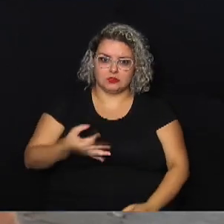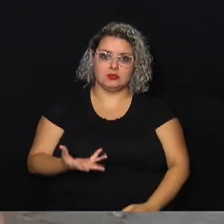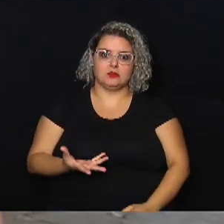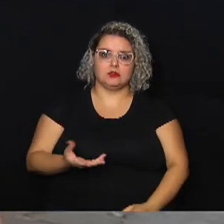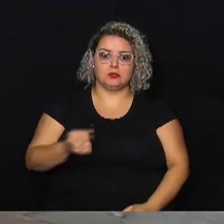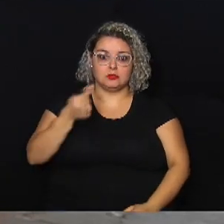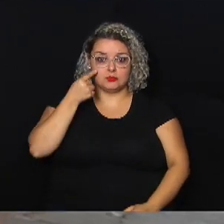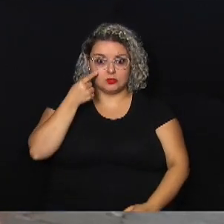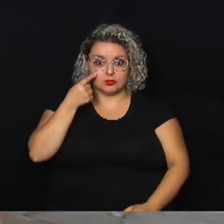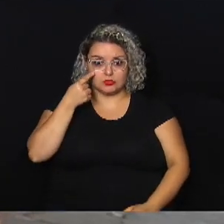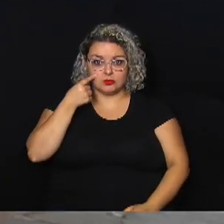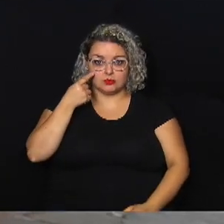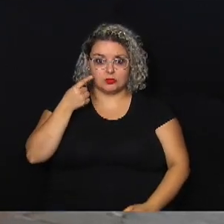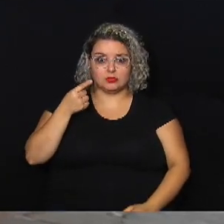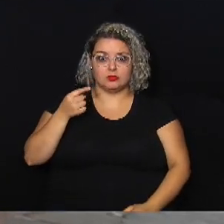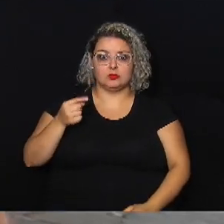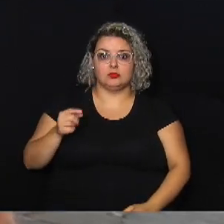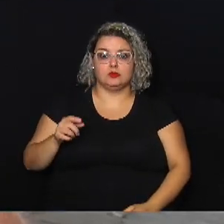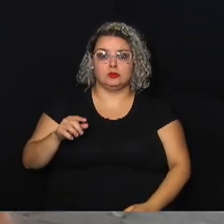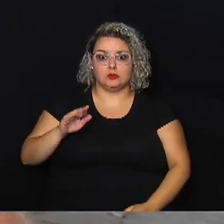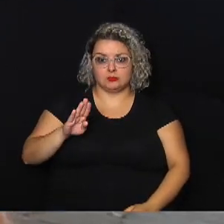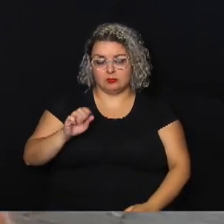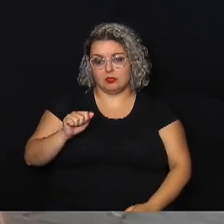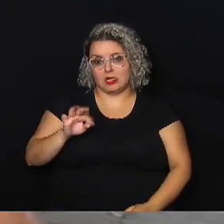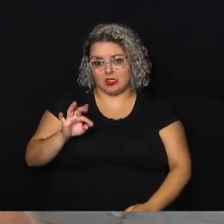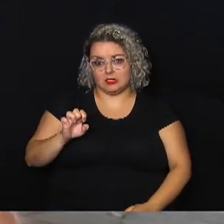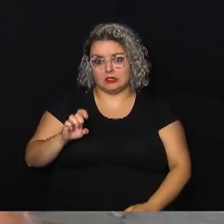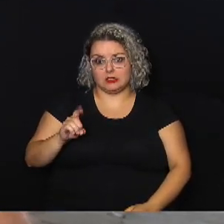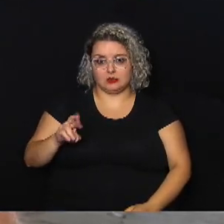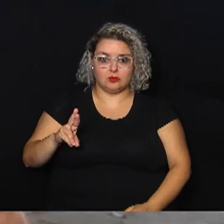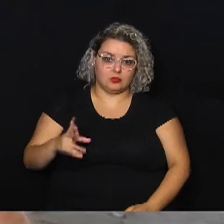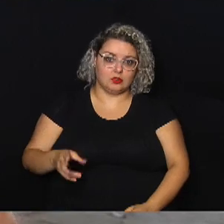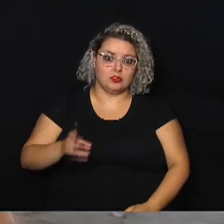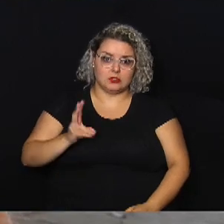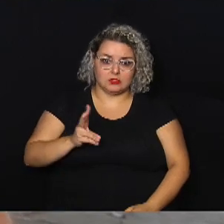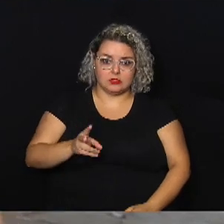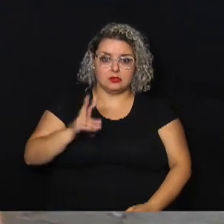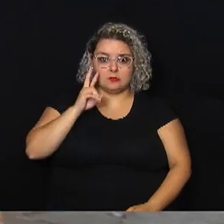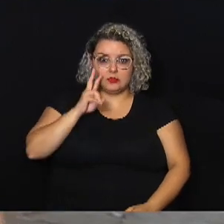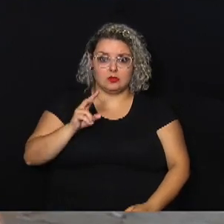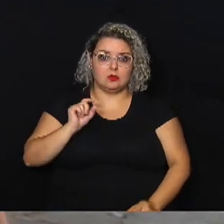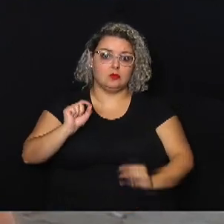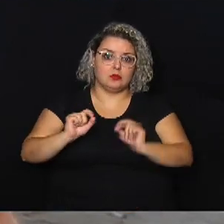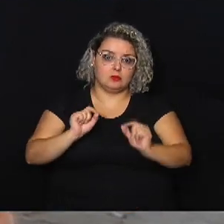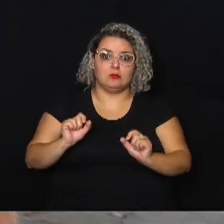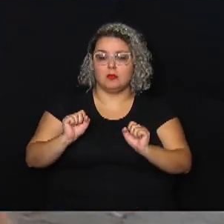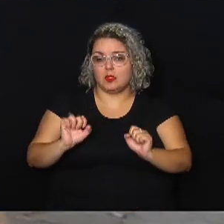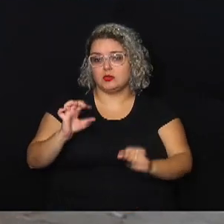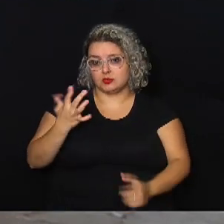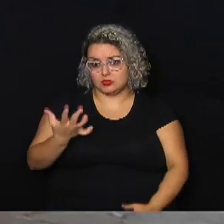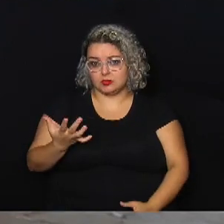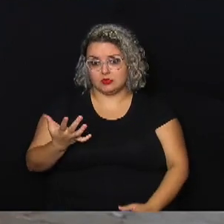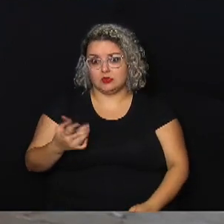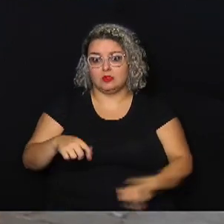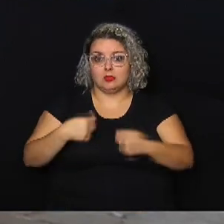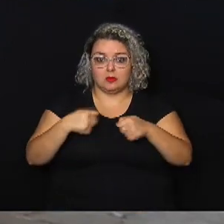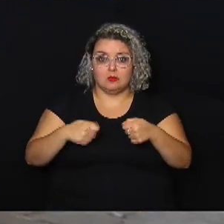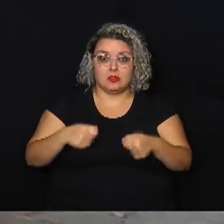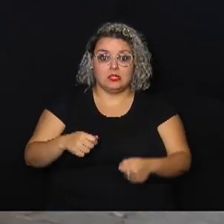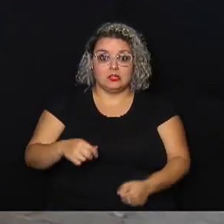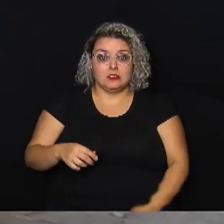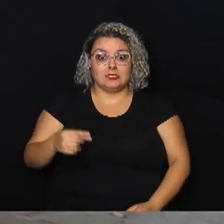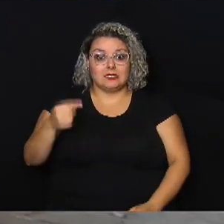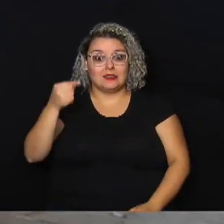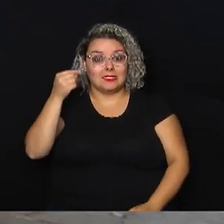olho nos batedouros, né? E olhando sempre como pode acontecer alguma coisa. Você tem que antecipar o que pode acontecer,